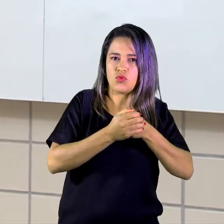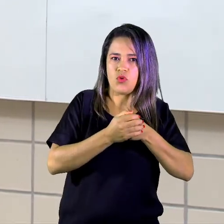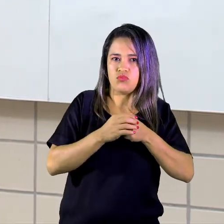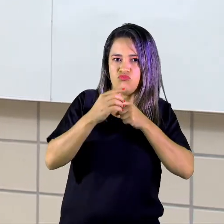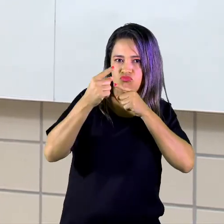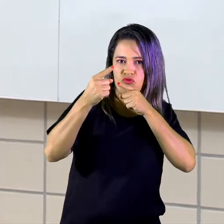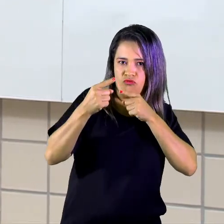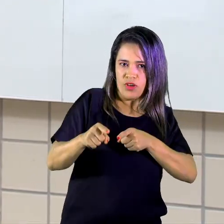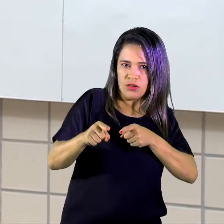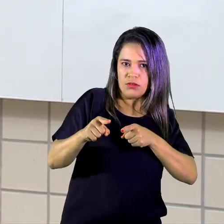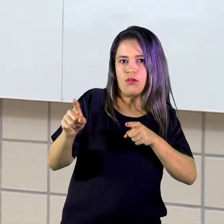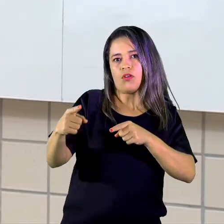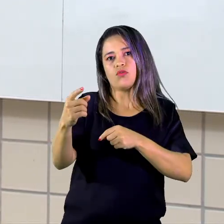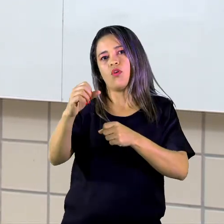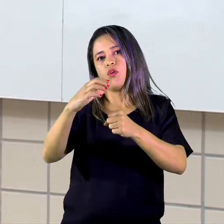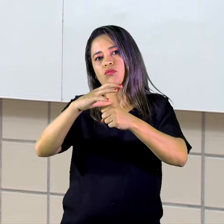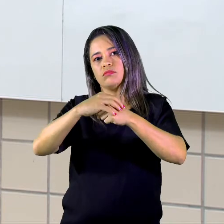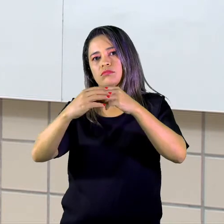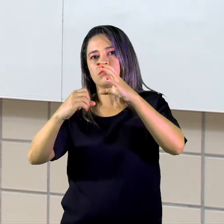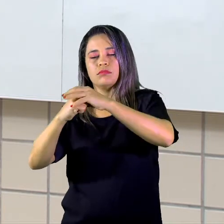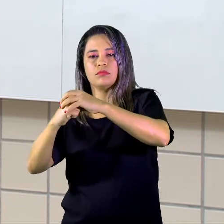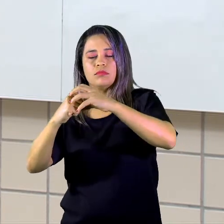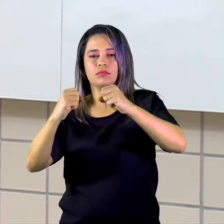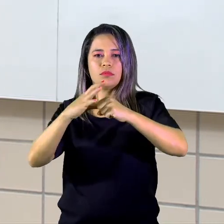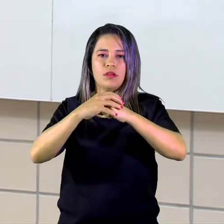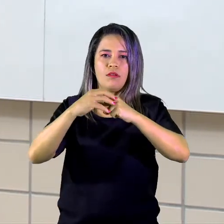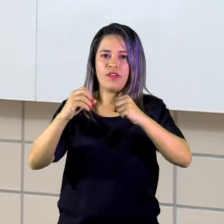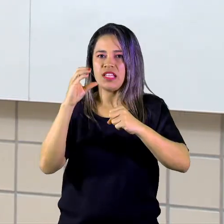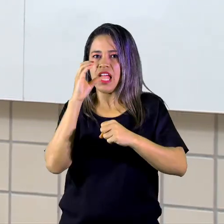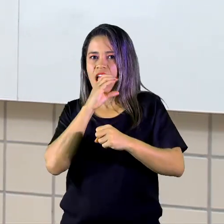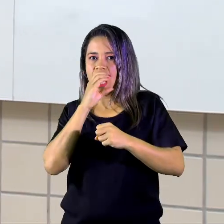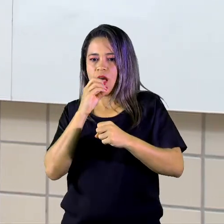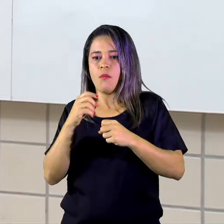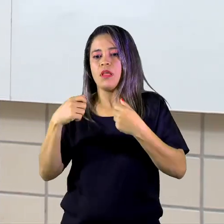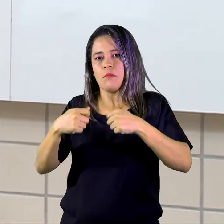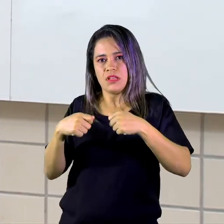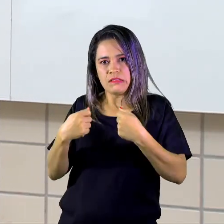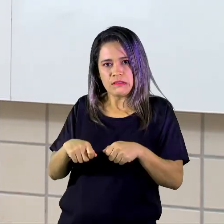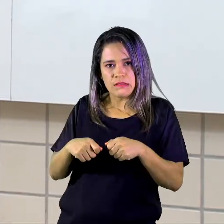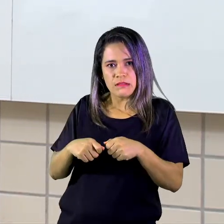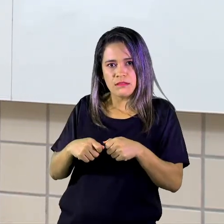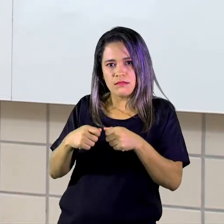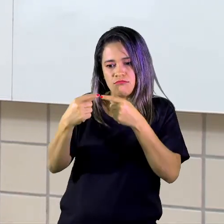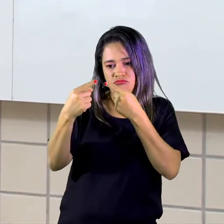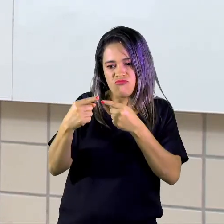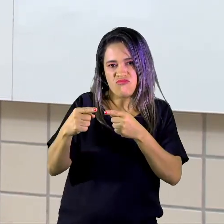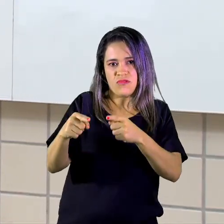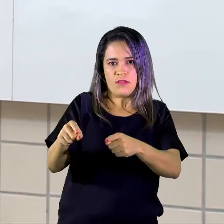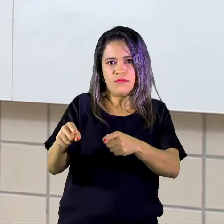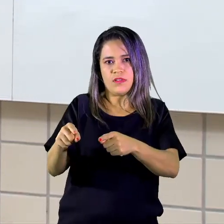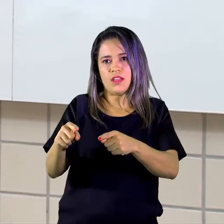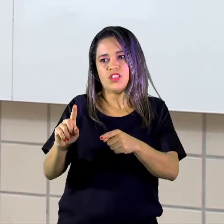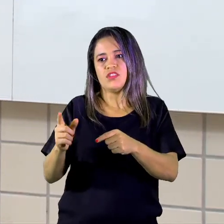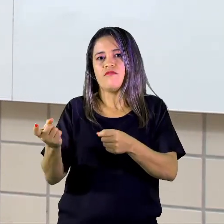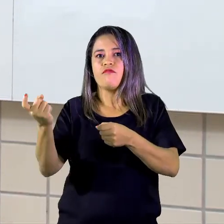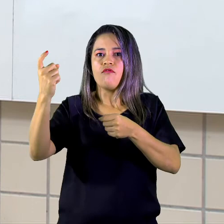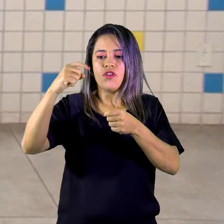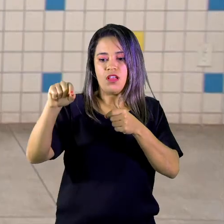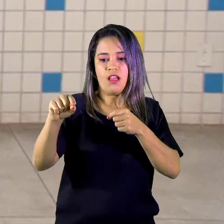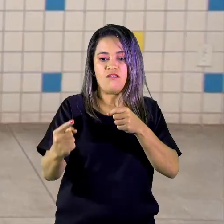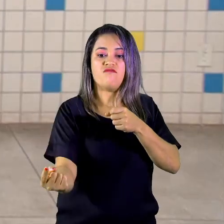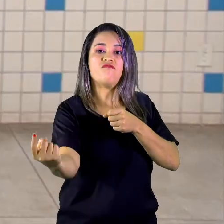de memória, que vão atuar rapidamente caso haja necessidade, se voltarmos a ter contato com esse